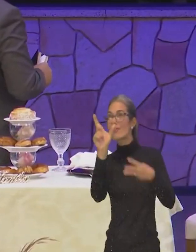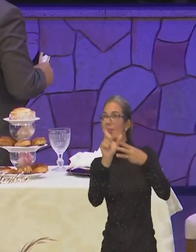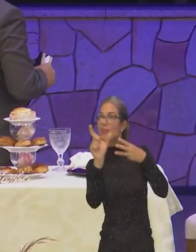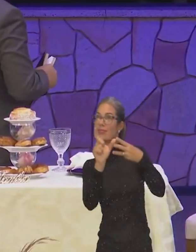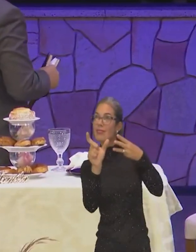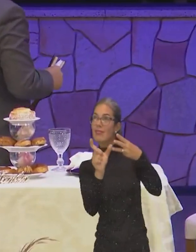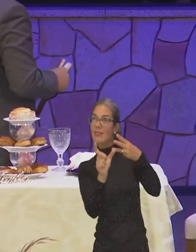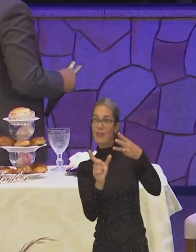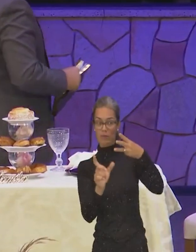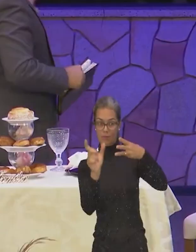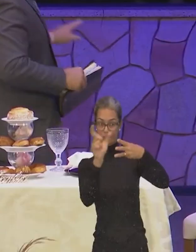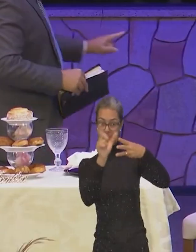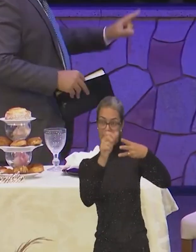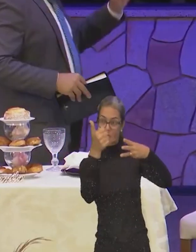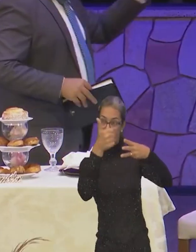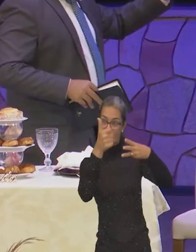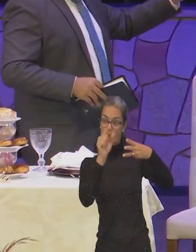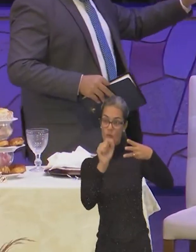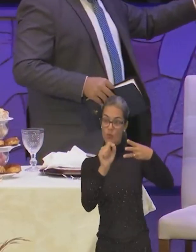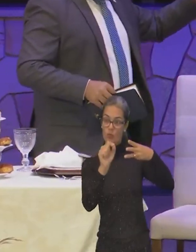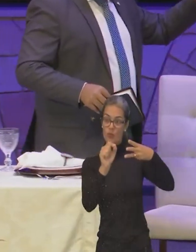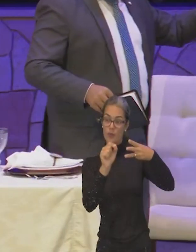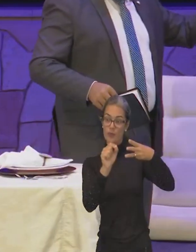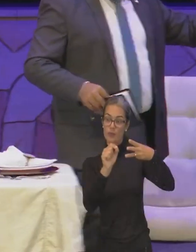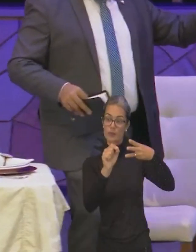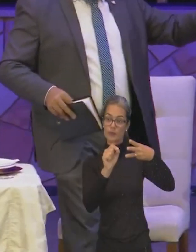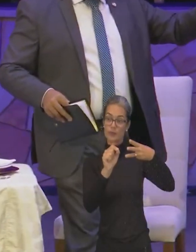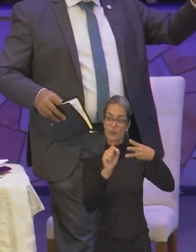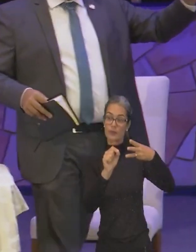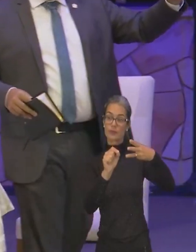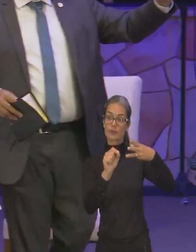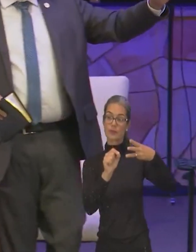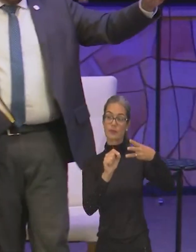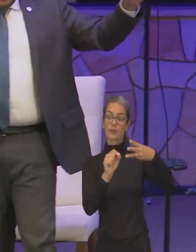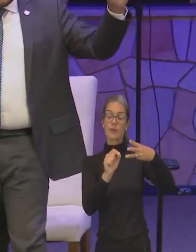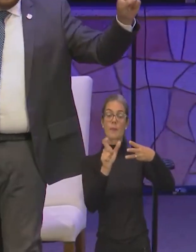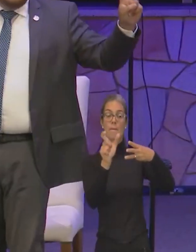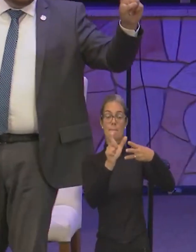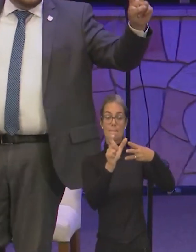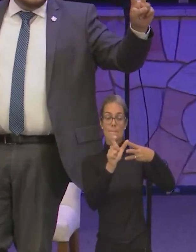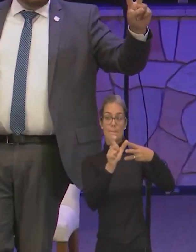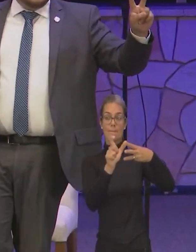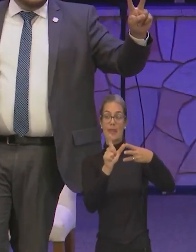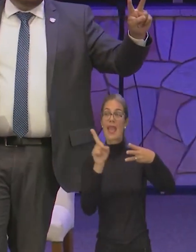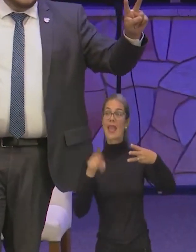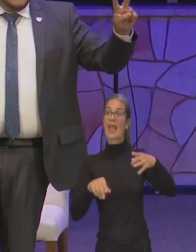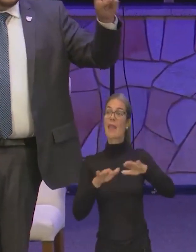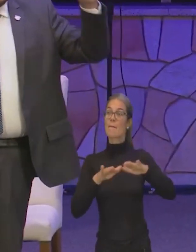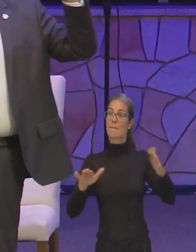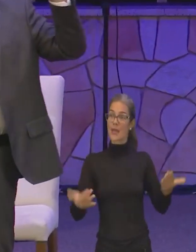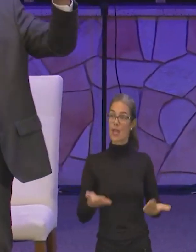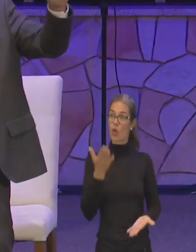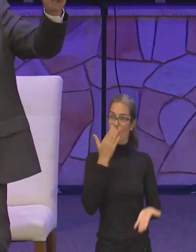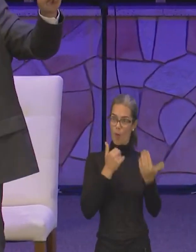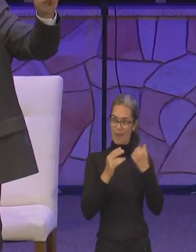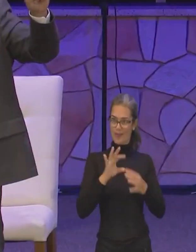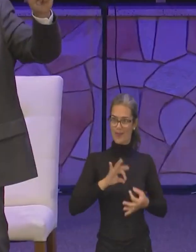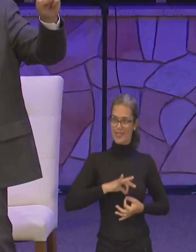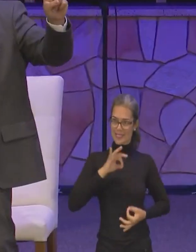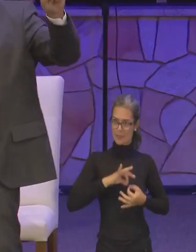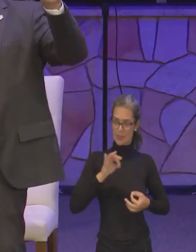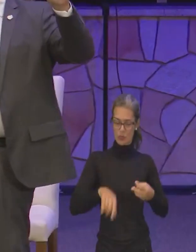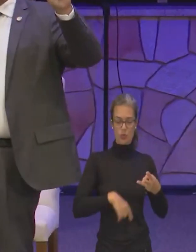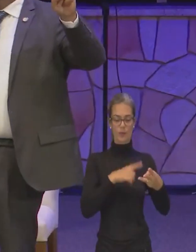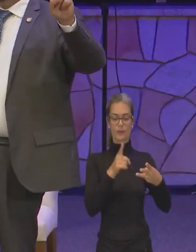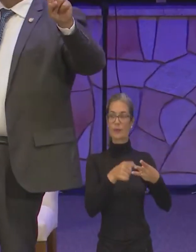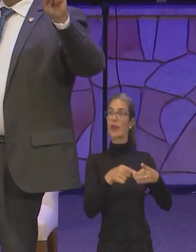palavras. A primeira delas é que essa mesa que existe na sua casa é de alimento. A segunda palavra é que essa mesa é uma